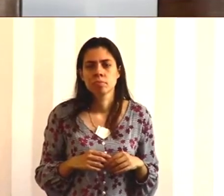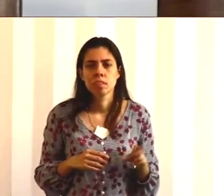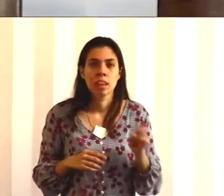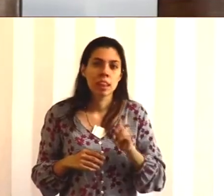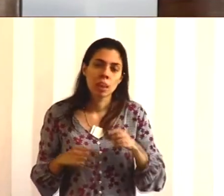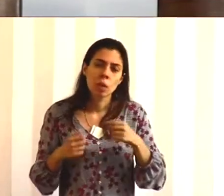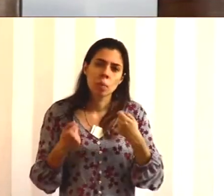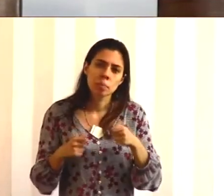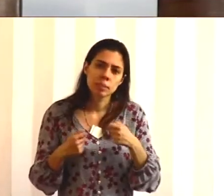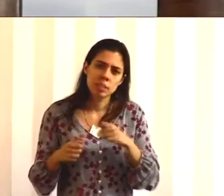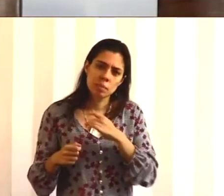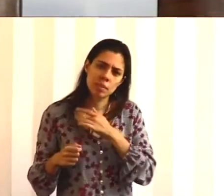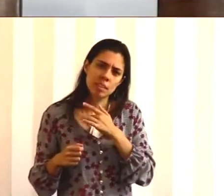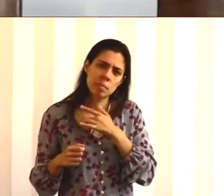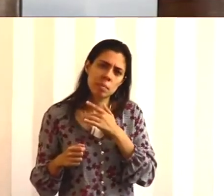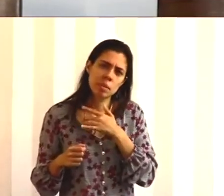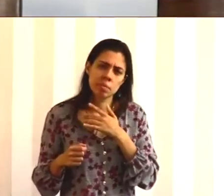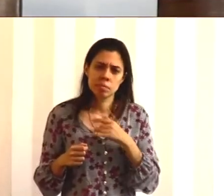precisamos temer.